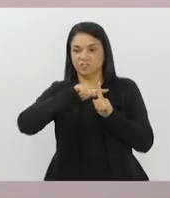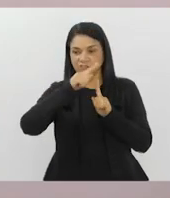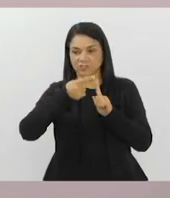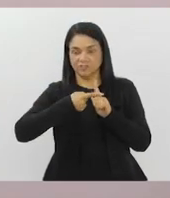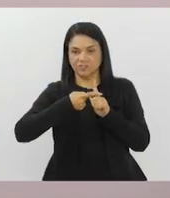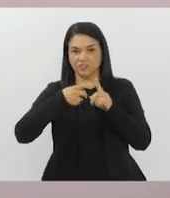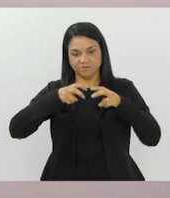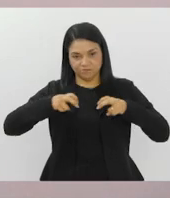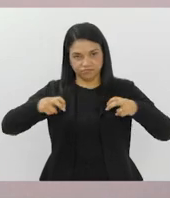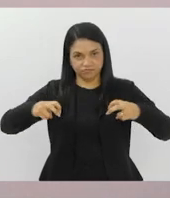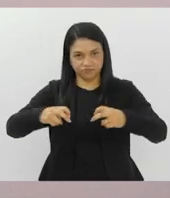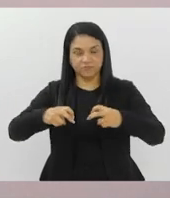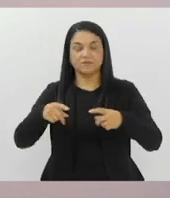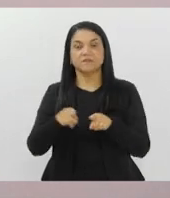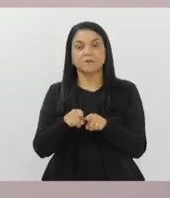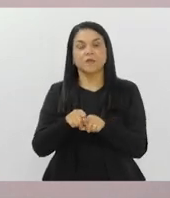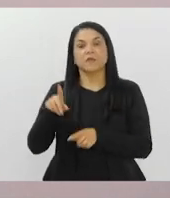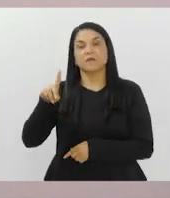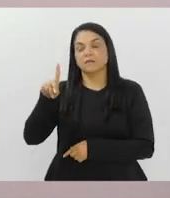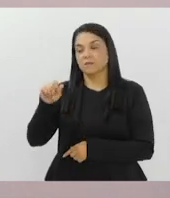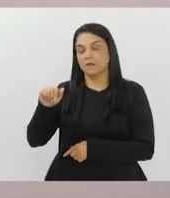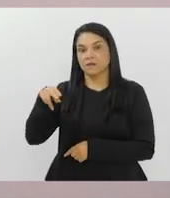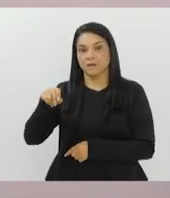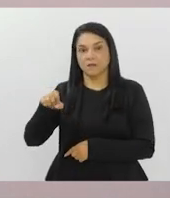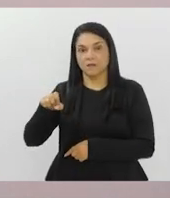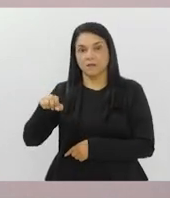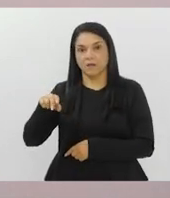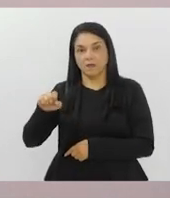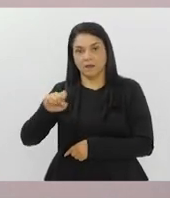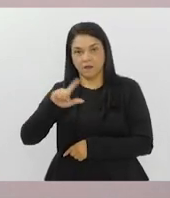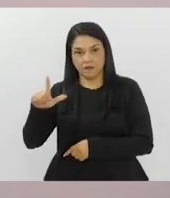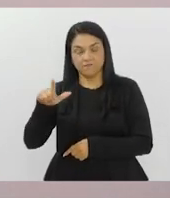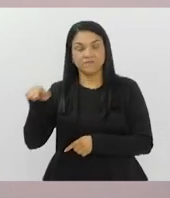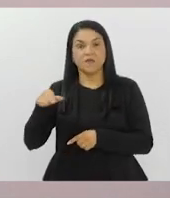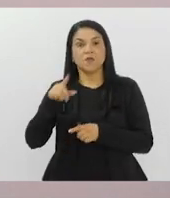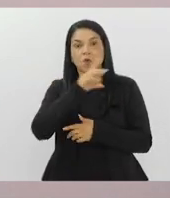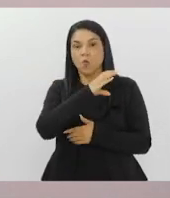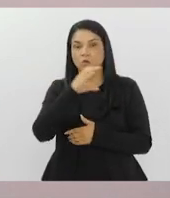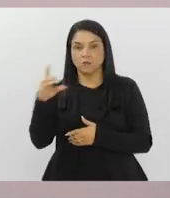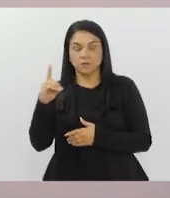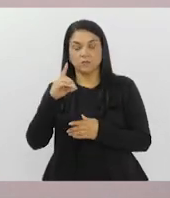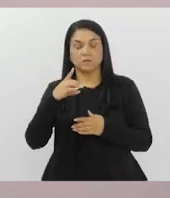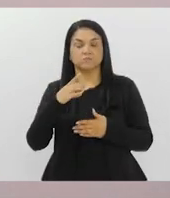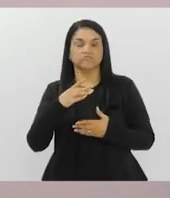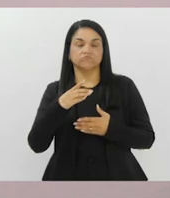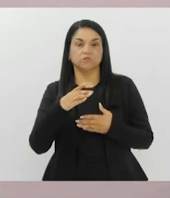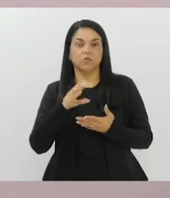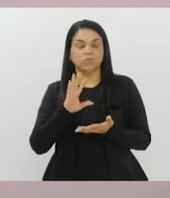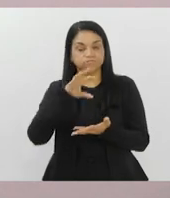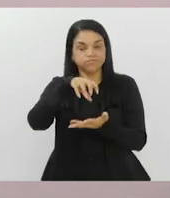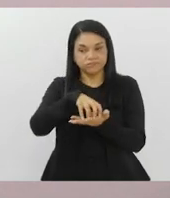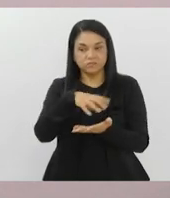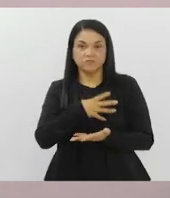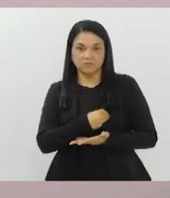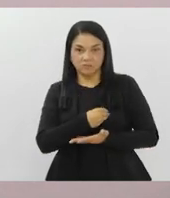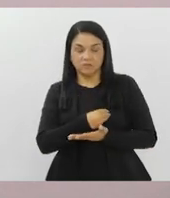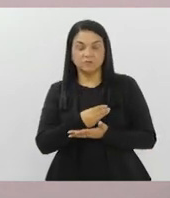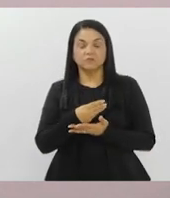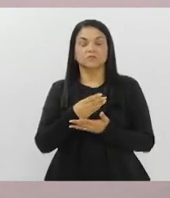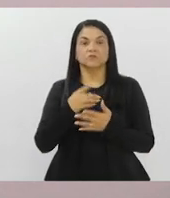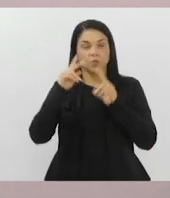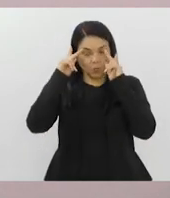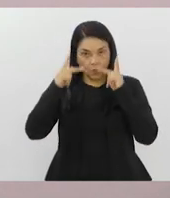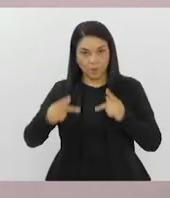uso da fala a senhora Daniele Aparecida da Silva, que é coordenadora do Banco de Leite Humano do Instituto Fernandes